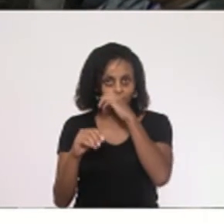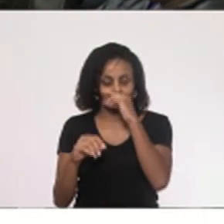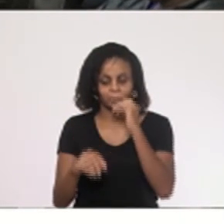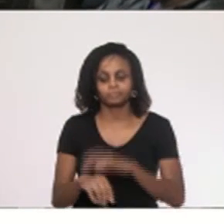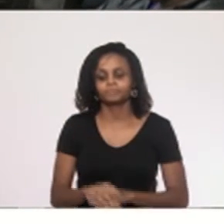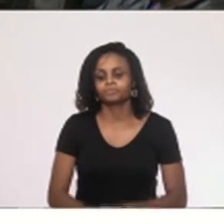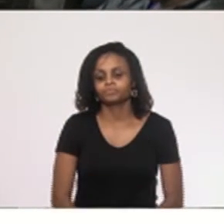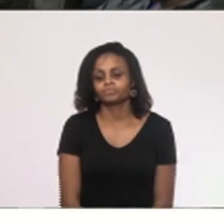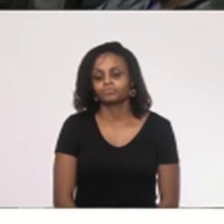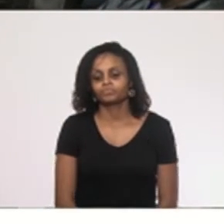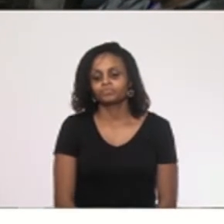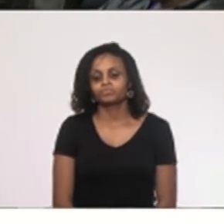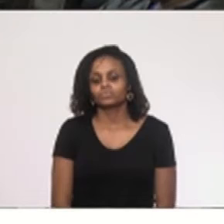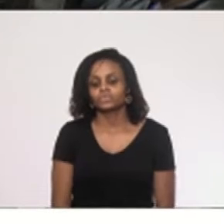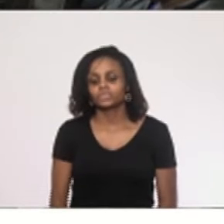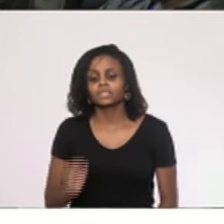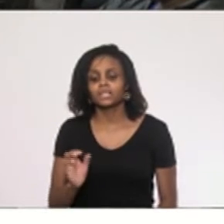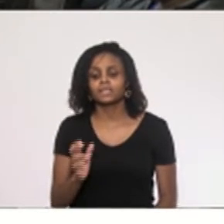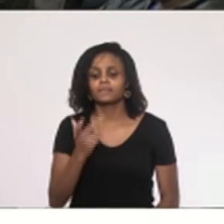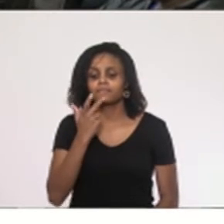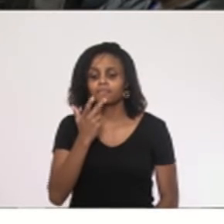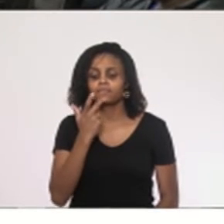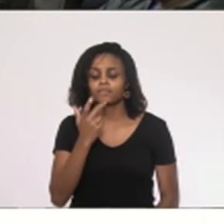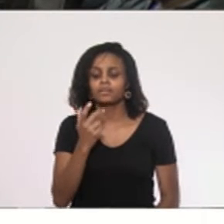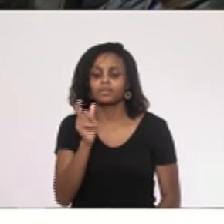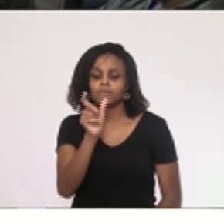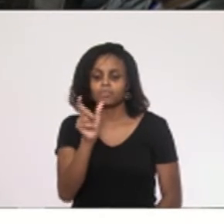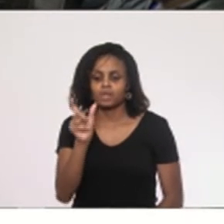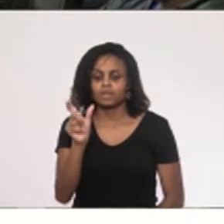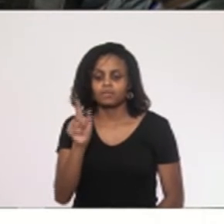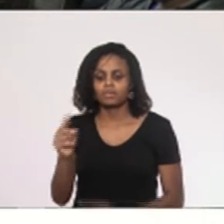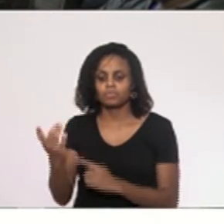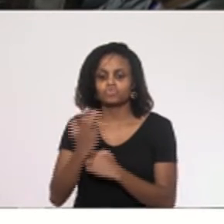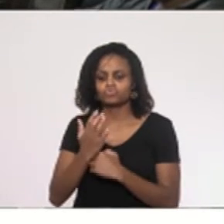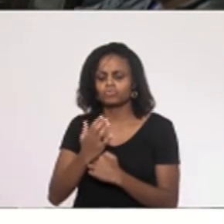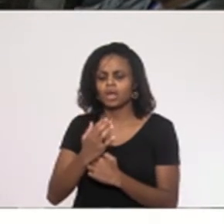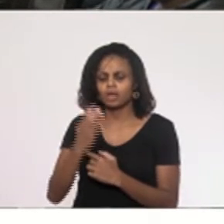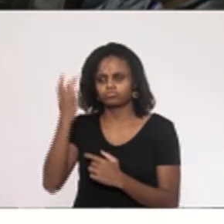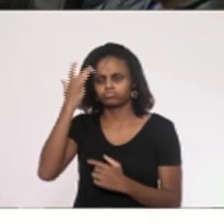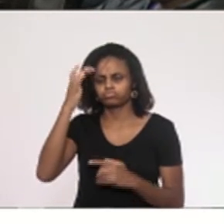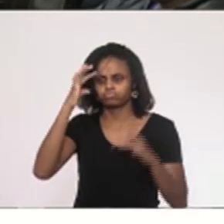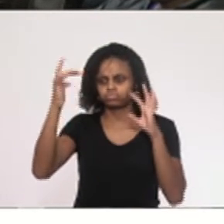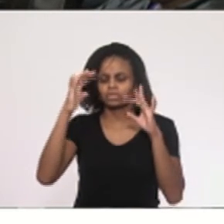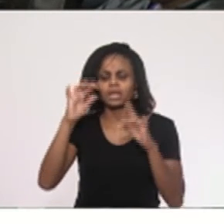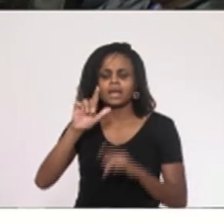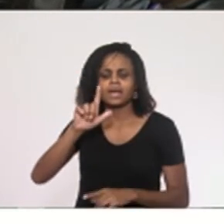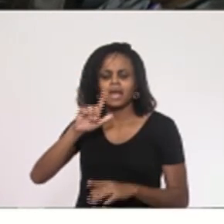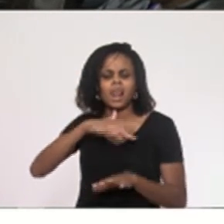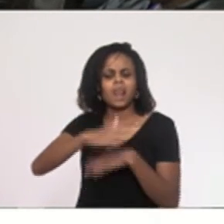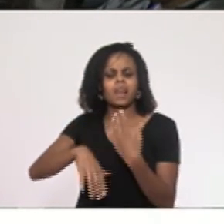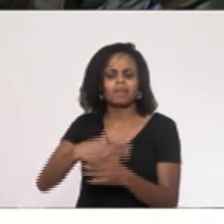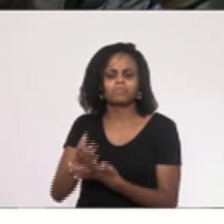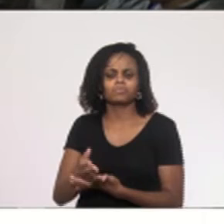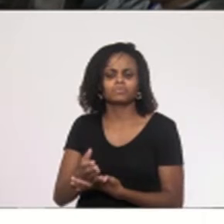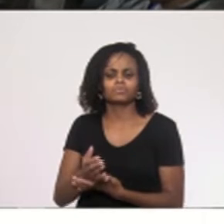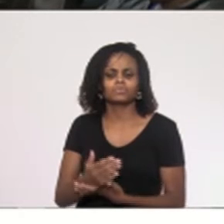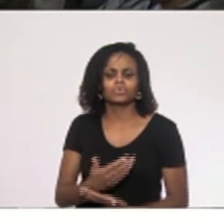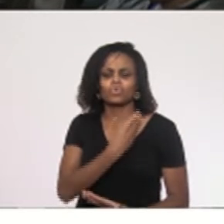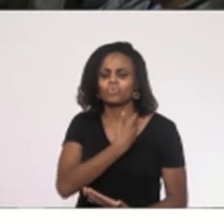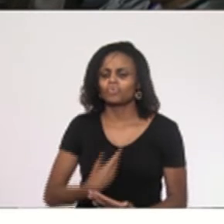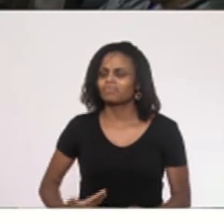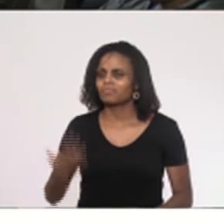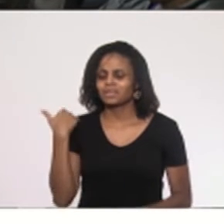Eu quero usar uma palavra, deputado Luiz Paulo, que me ajudará ao raciocínio. Lambança. O governo passado era